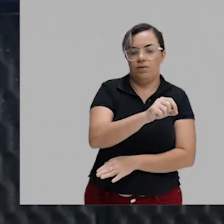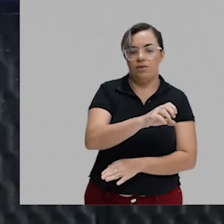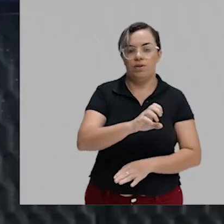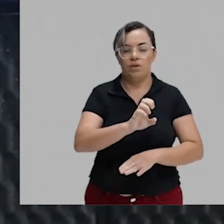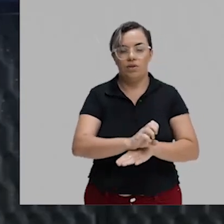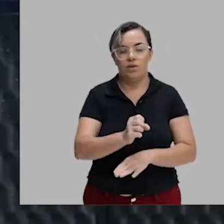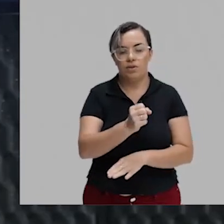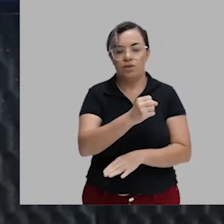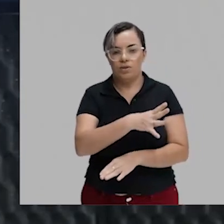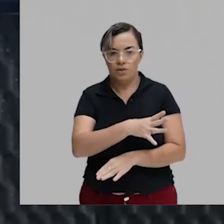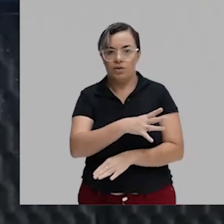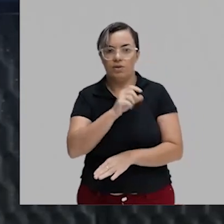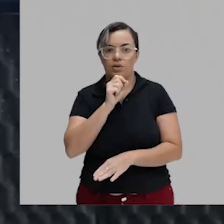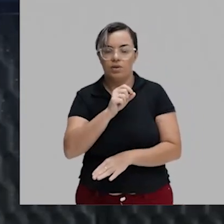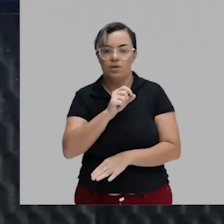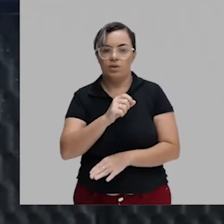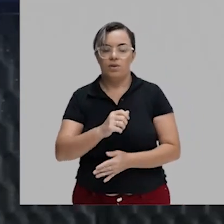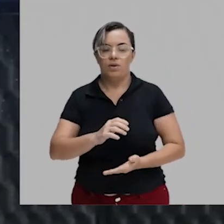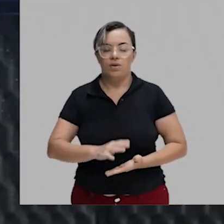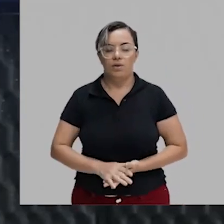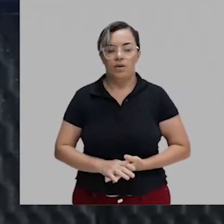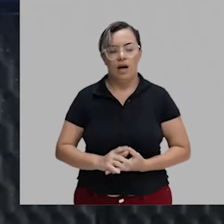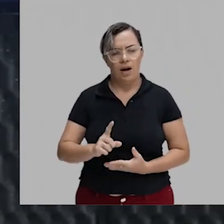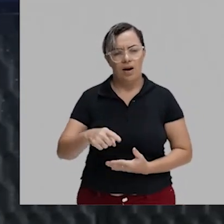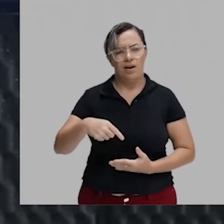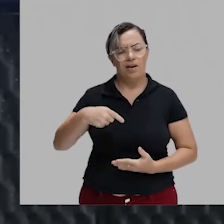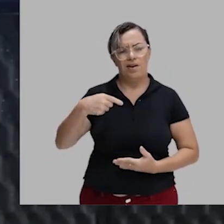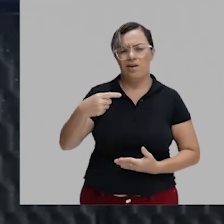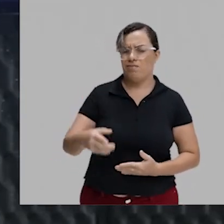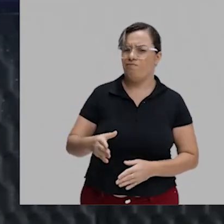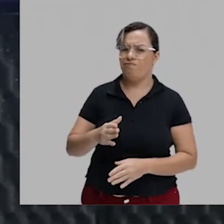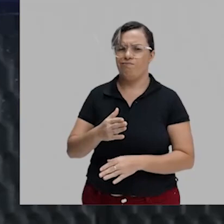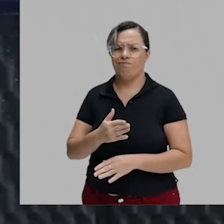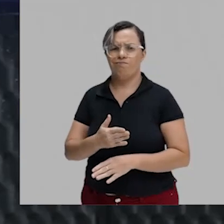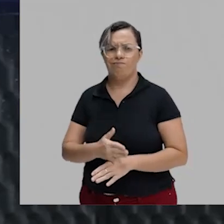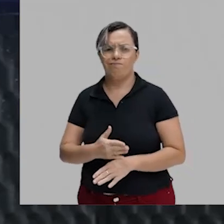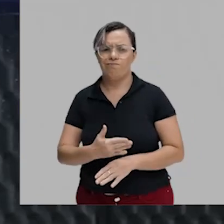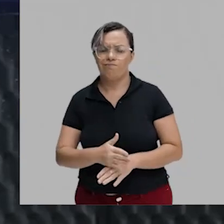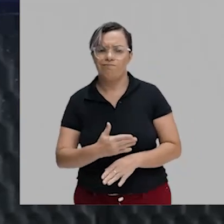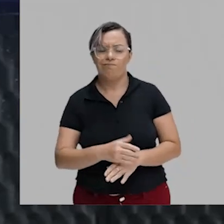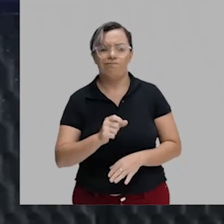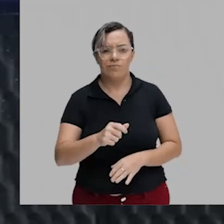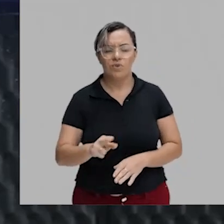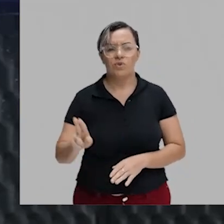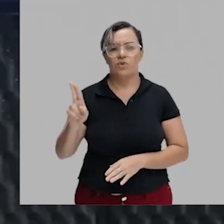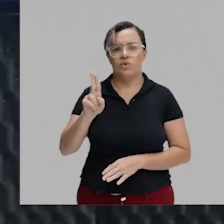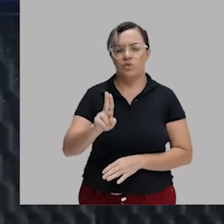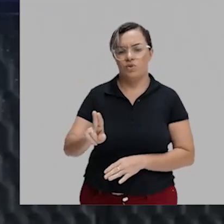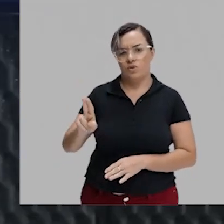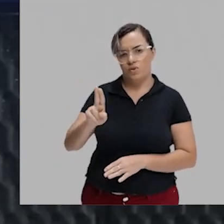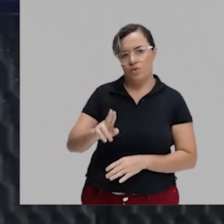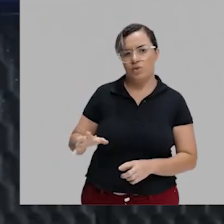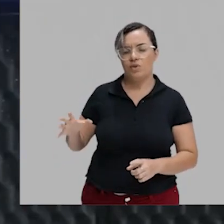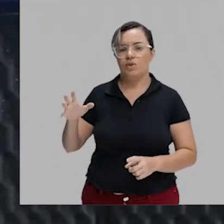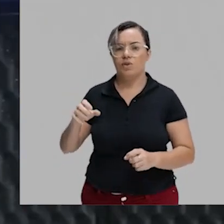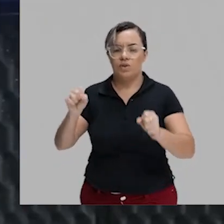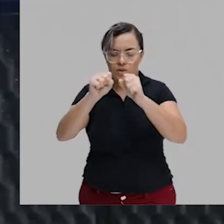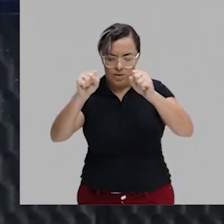favorável. Além disso, nós temos outras práticas mercantilistas. Nós temos